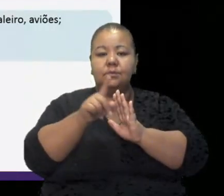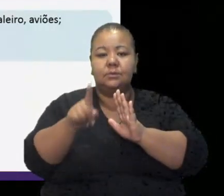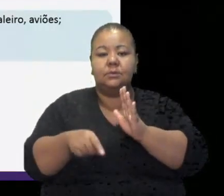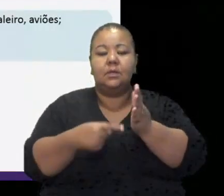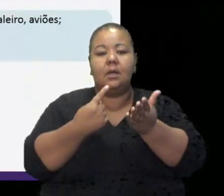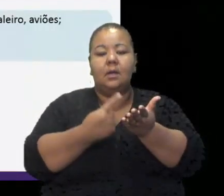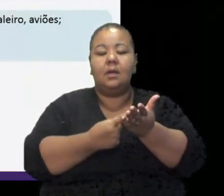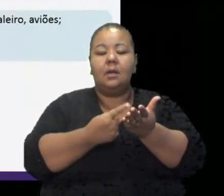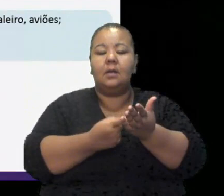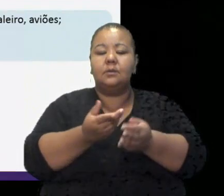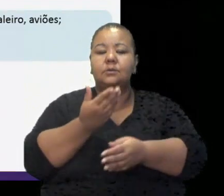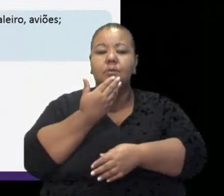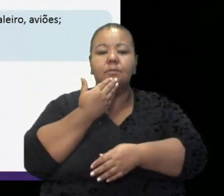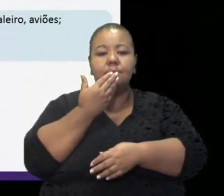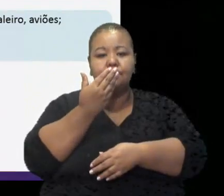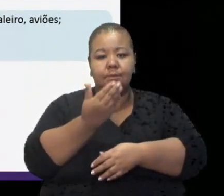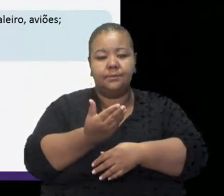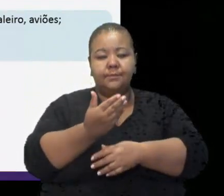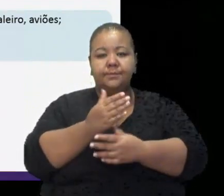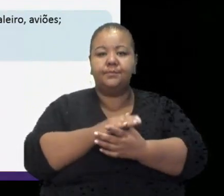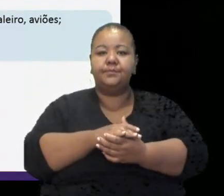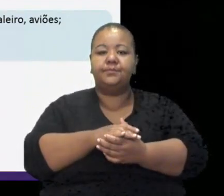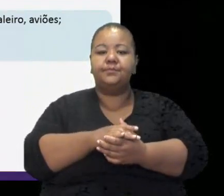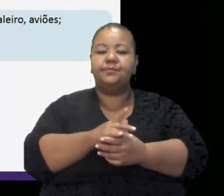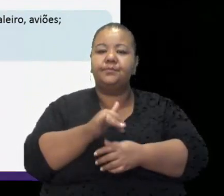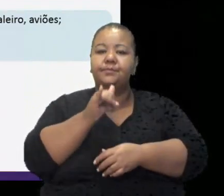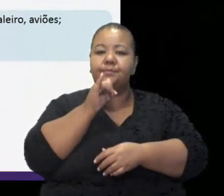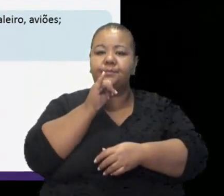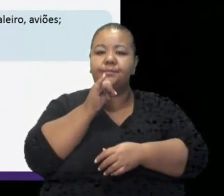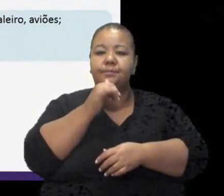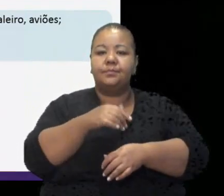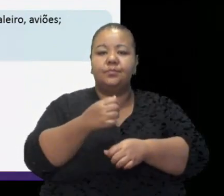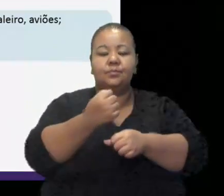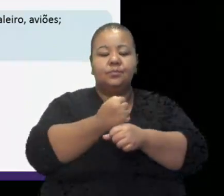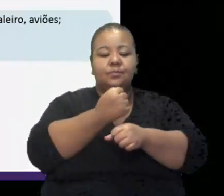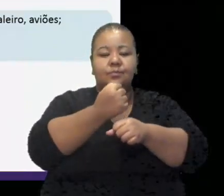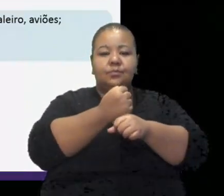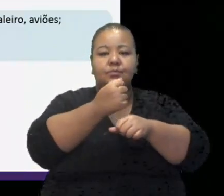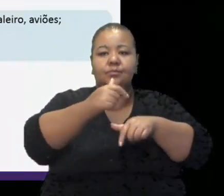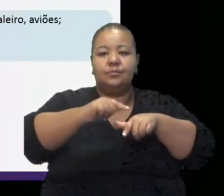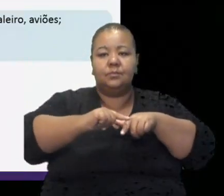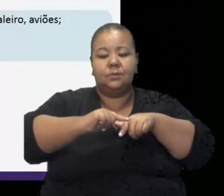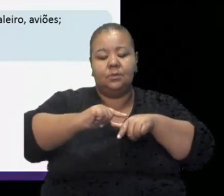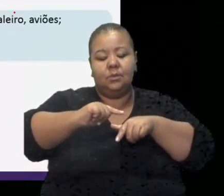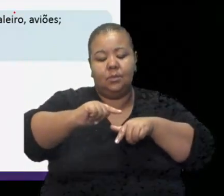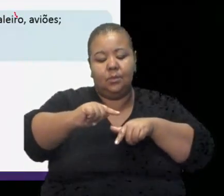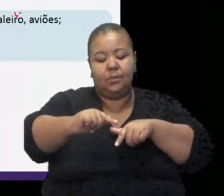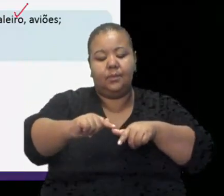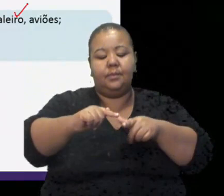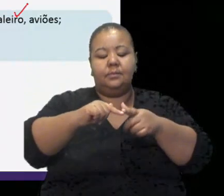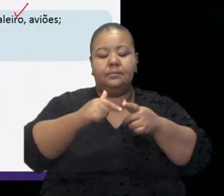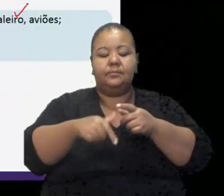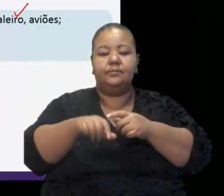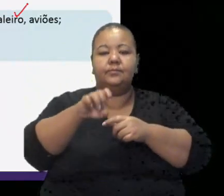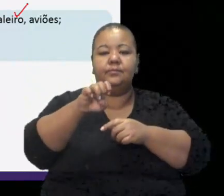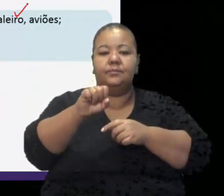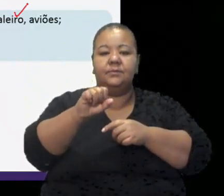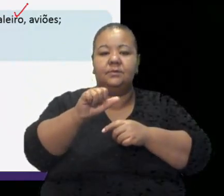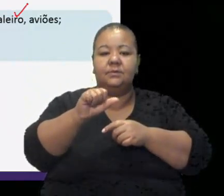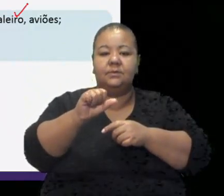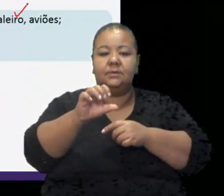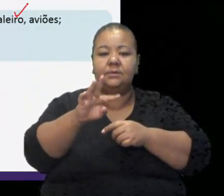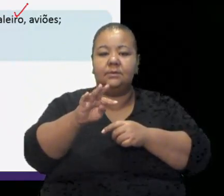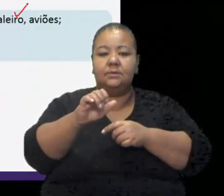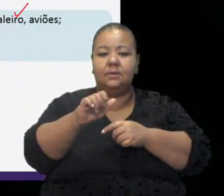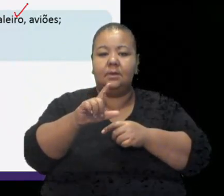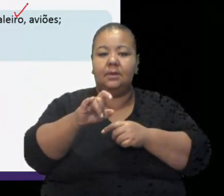né? Geralmente sob encomenda. Exemplo, construção de uma rodovia, né? Os estaleiros, quando a gente está construindo navios,